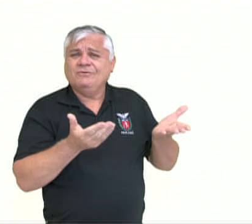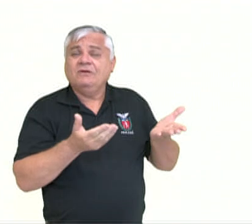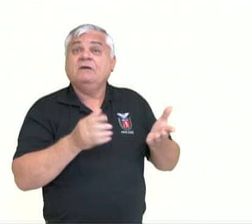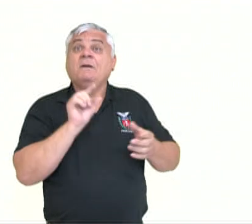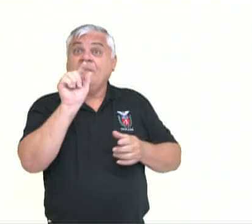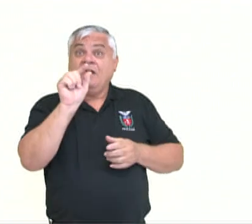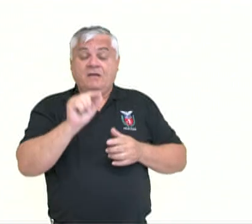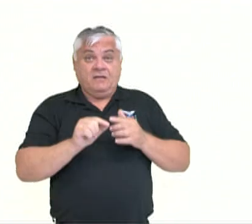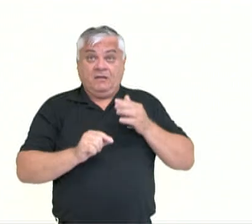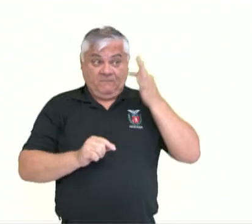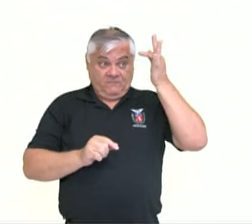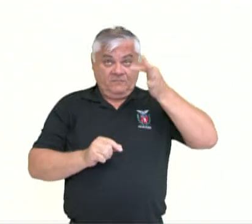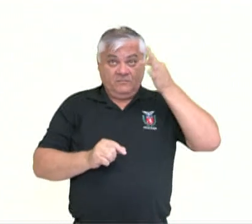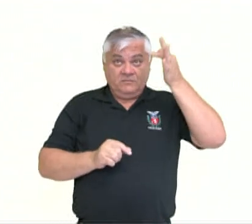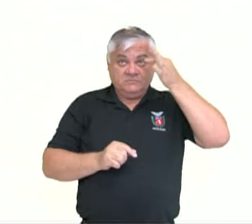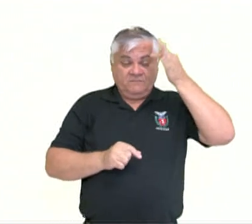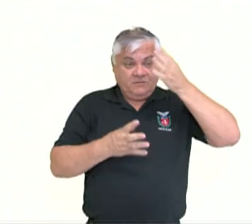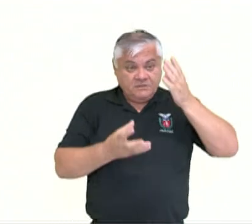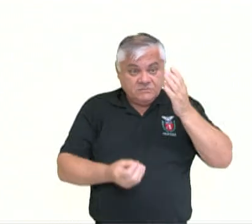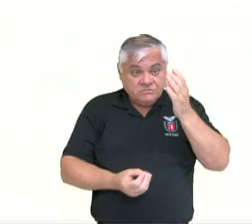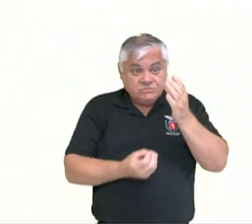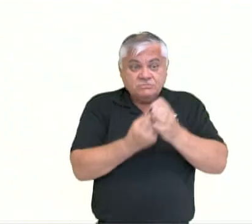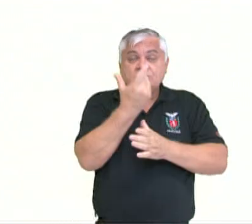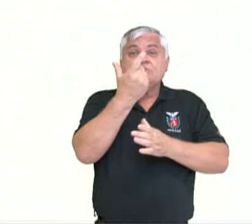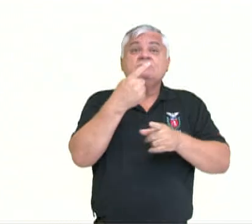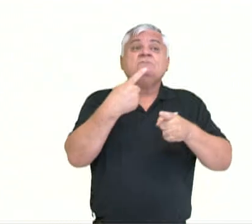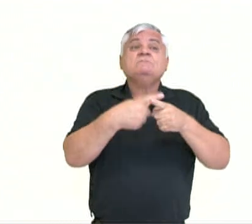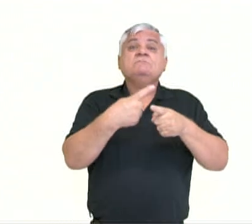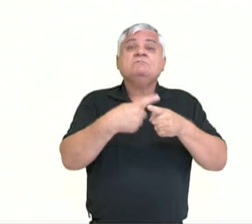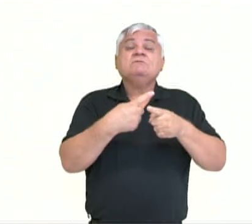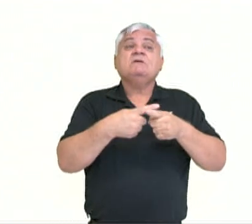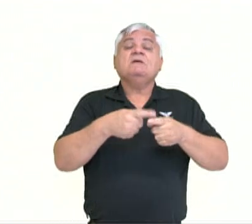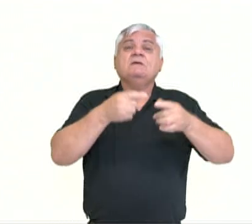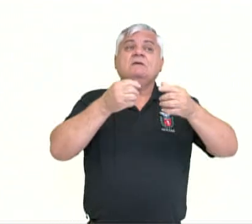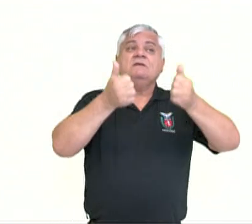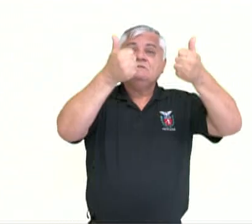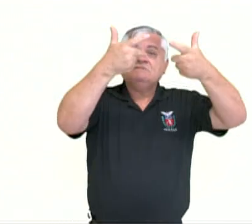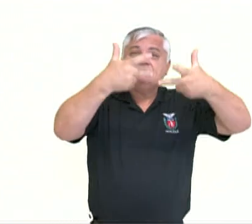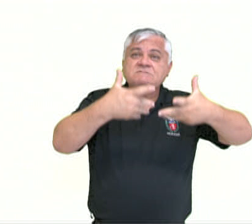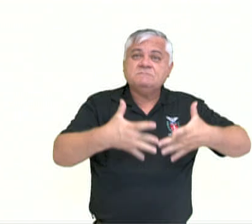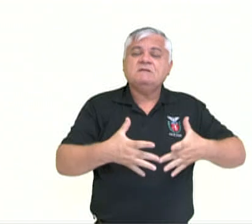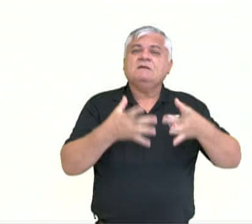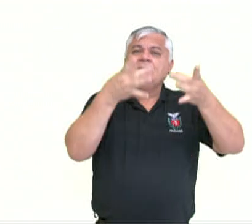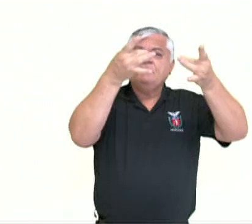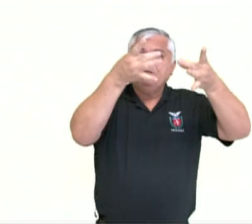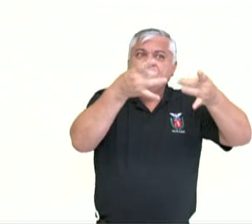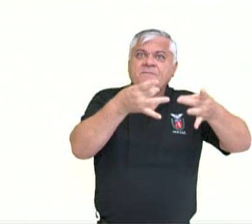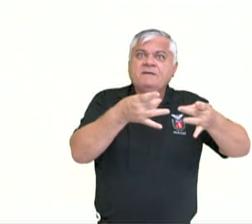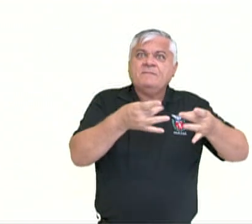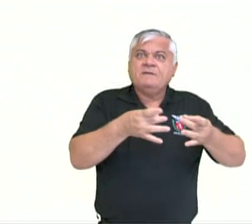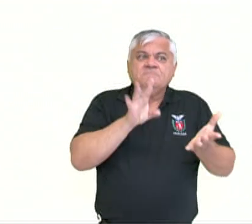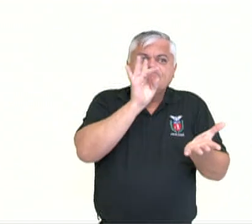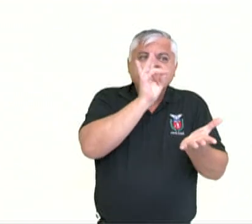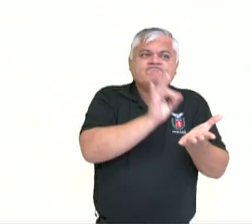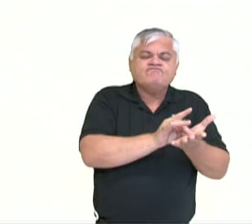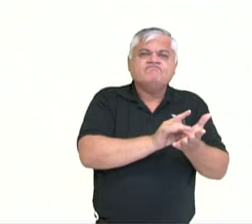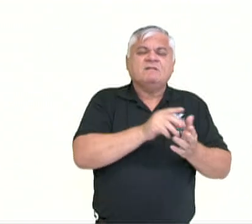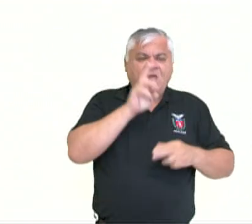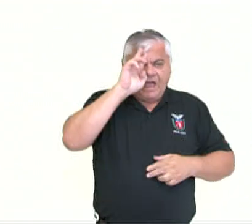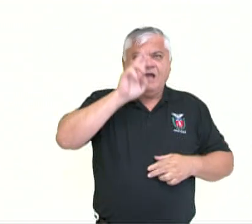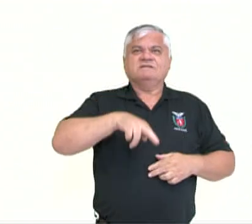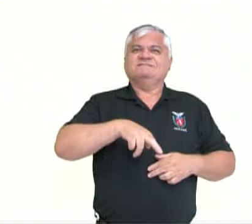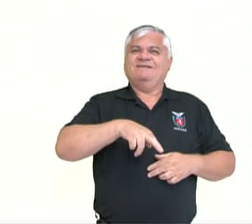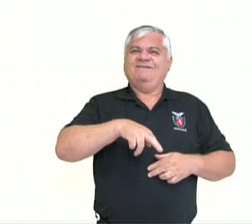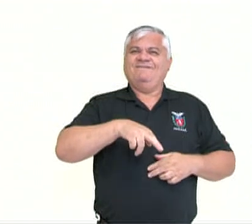filosofia ela surge justamente de uma necessidade de se explicar a realidade a partir da razão.